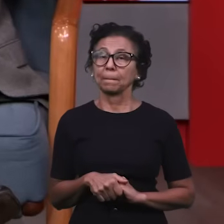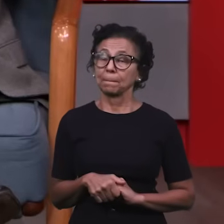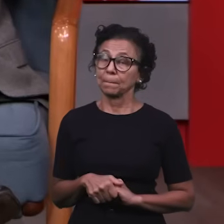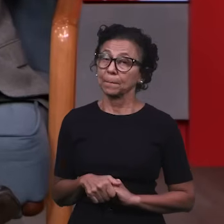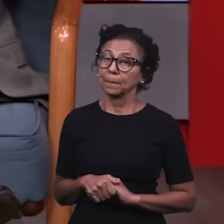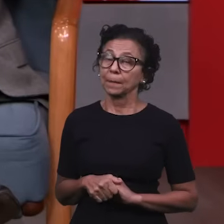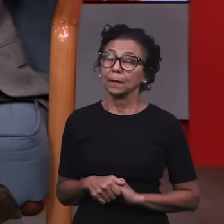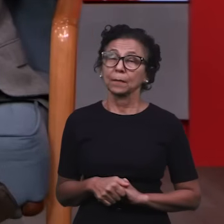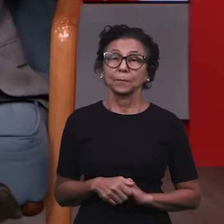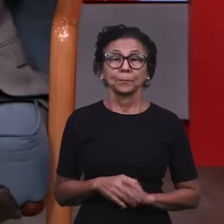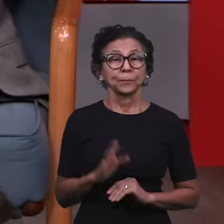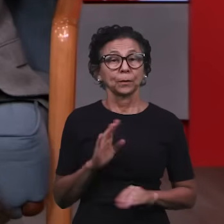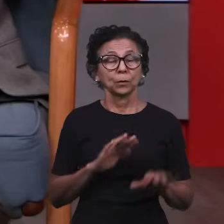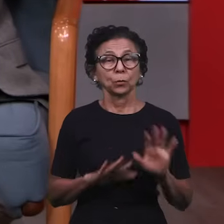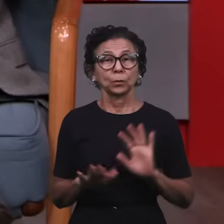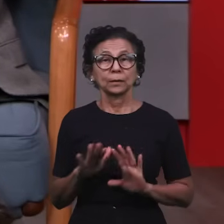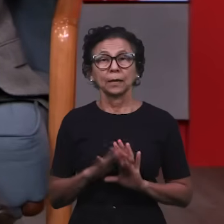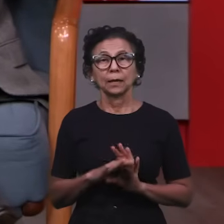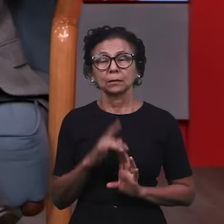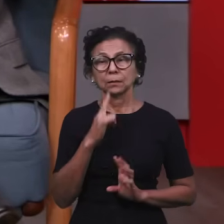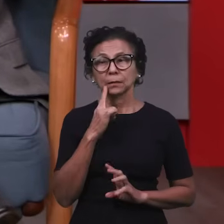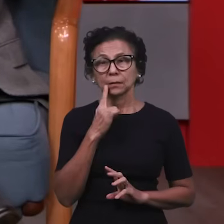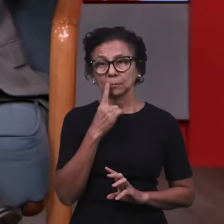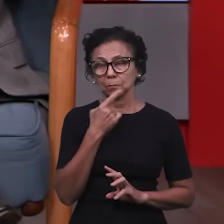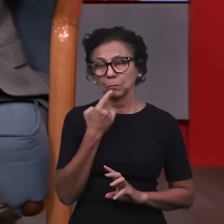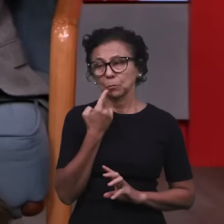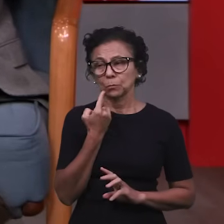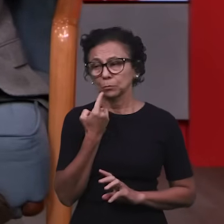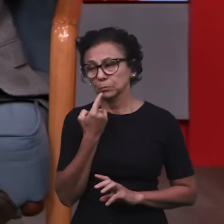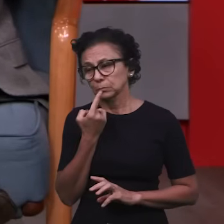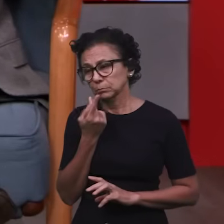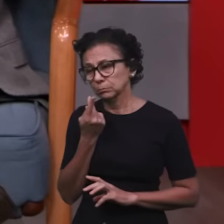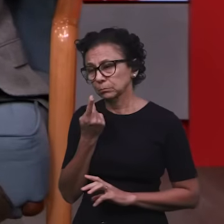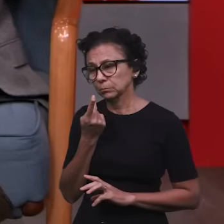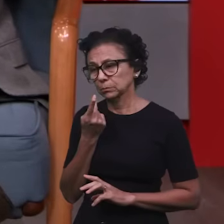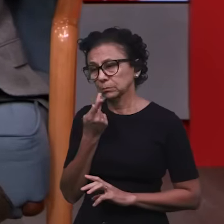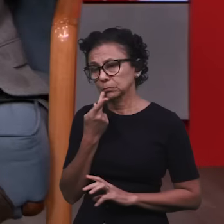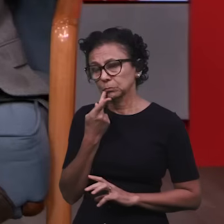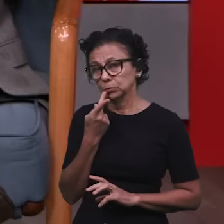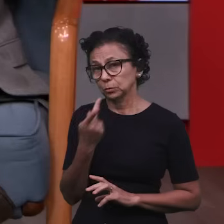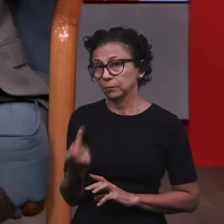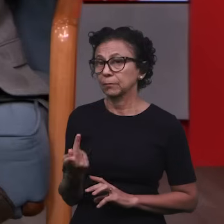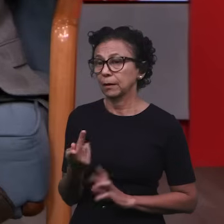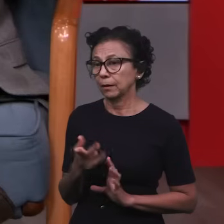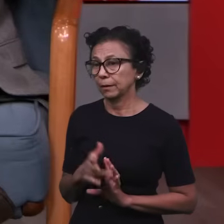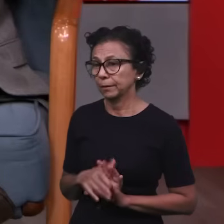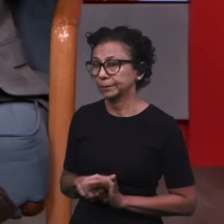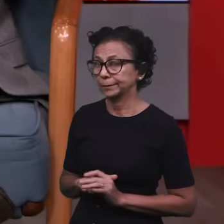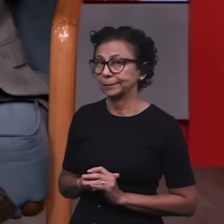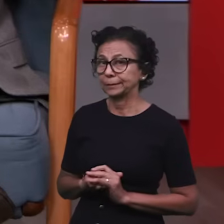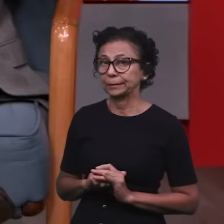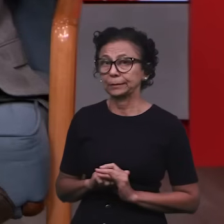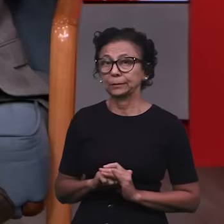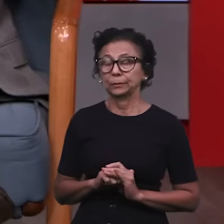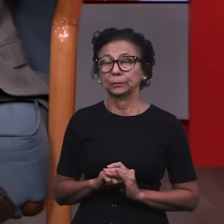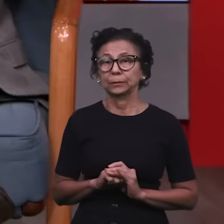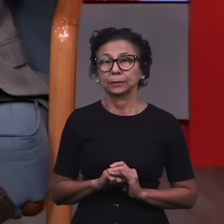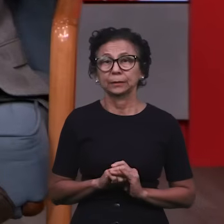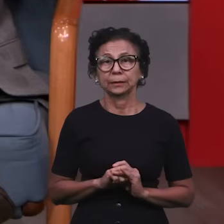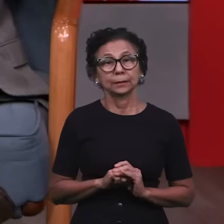sua fala, às vezes uma coisa que você diz que não é do